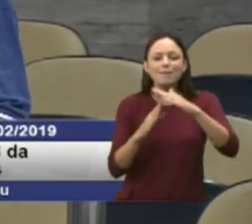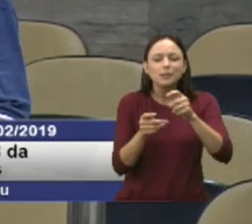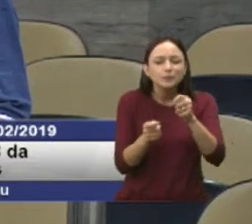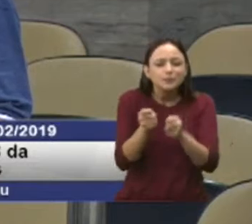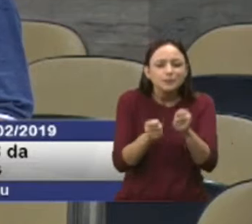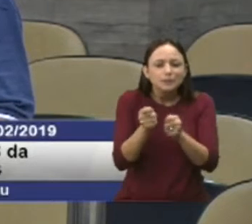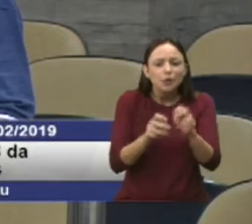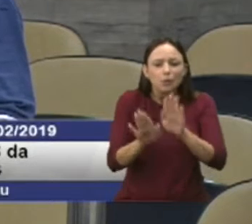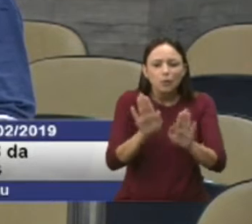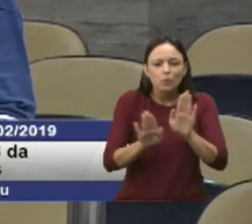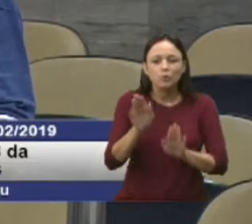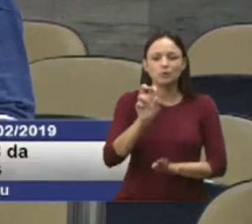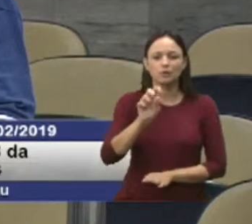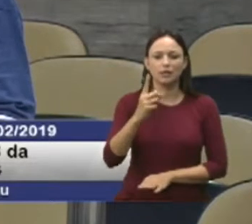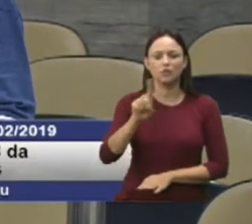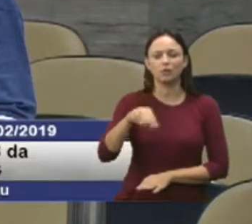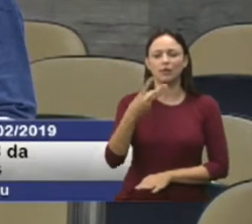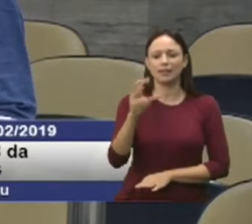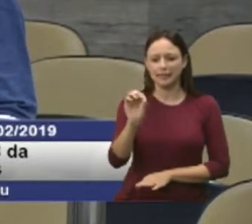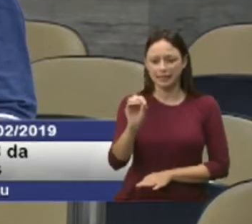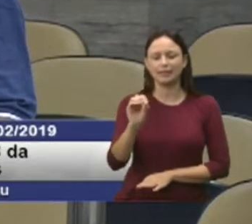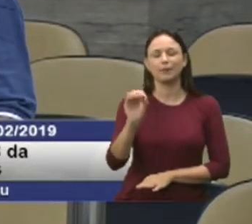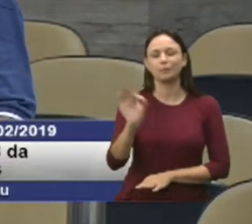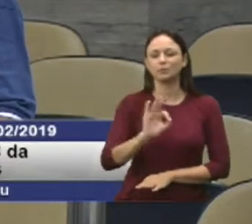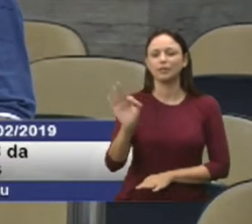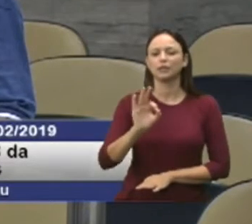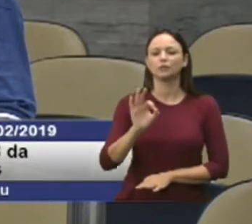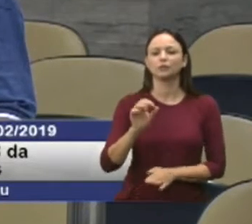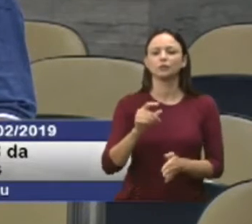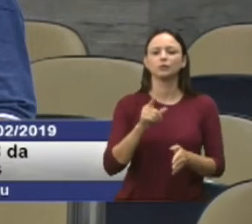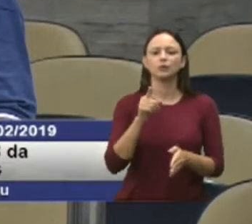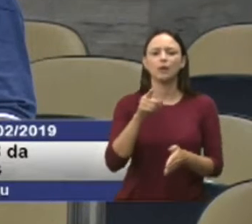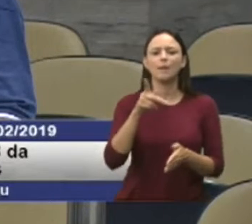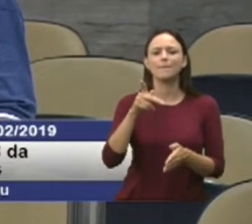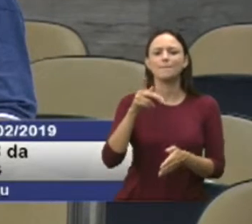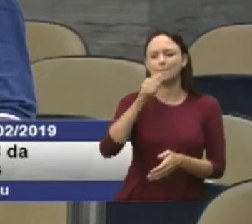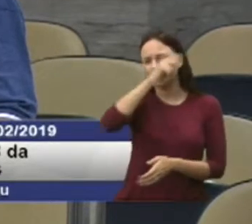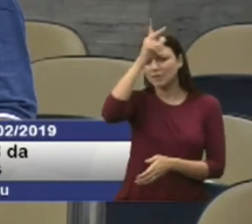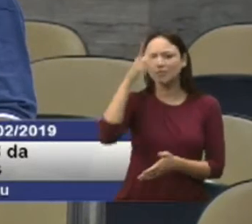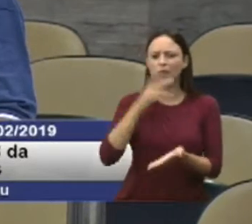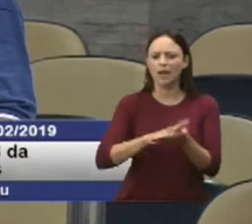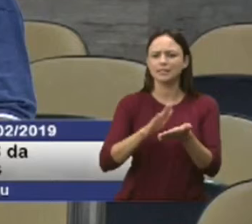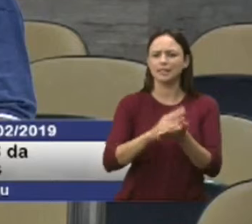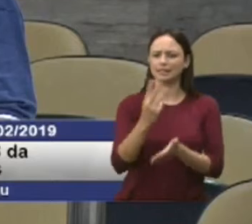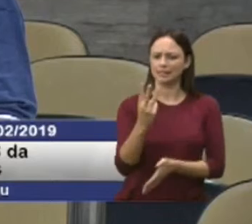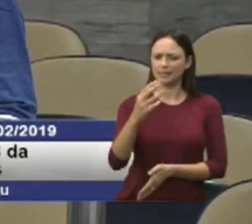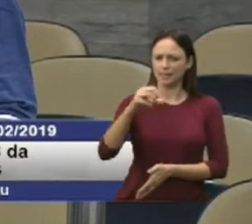Certo. 51,30% das receitas, né? A Prefeitura diz que está gastando